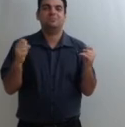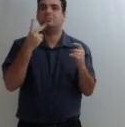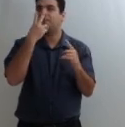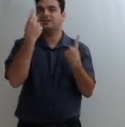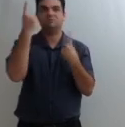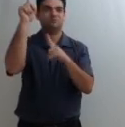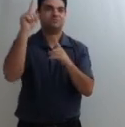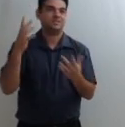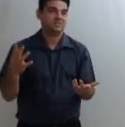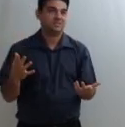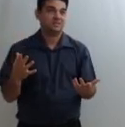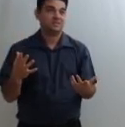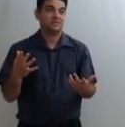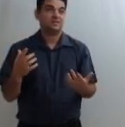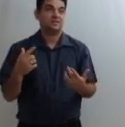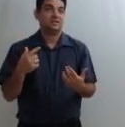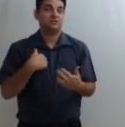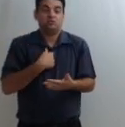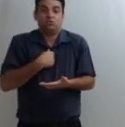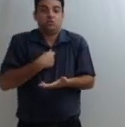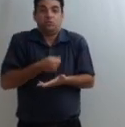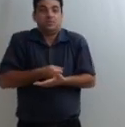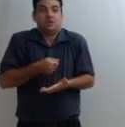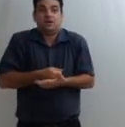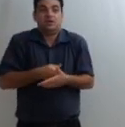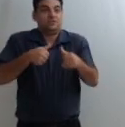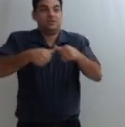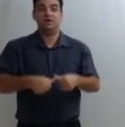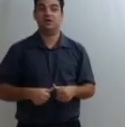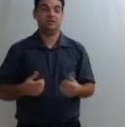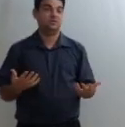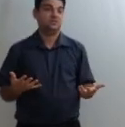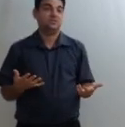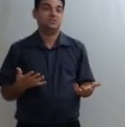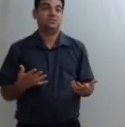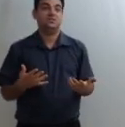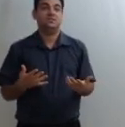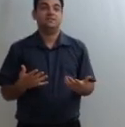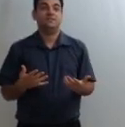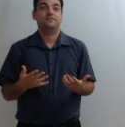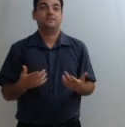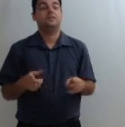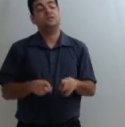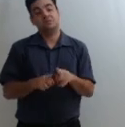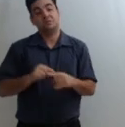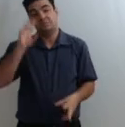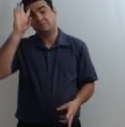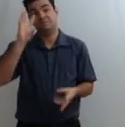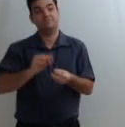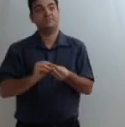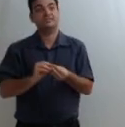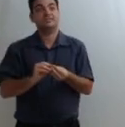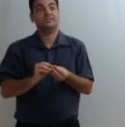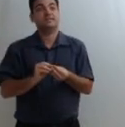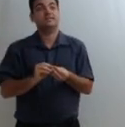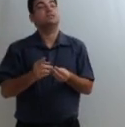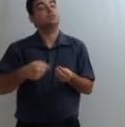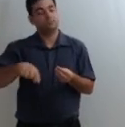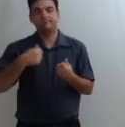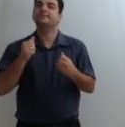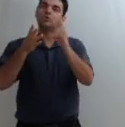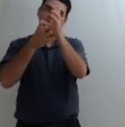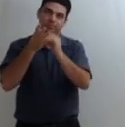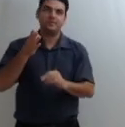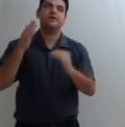forçado até a manter a estabilidade da jurisprudência e a compreender, então, de que é necessária a